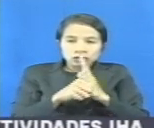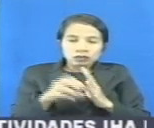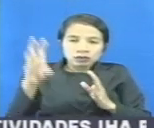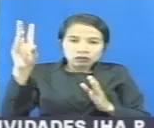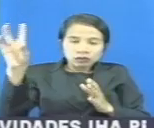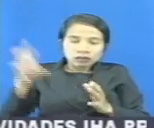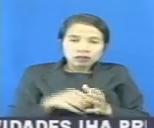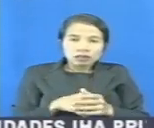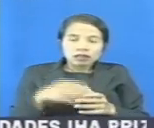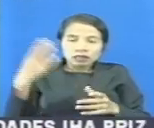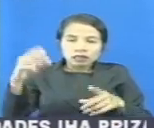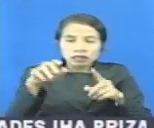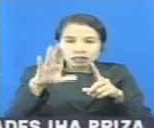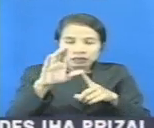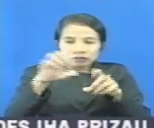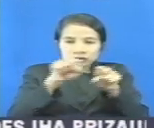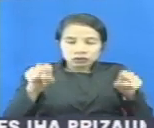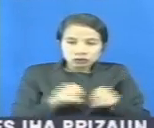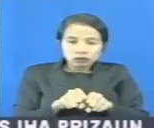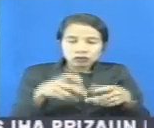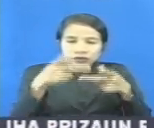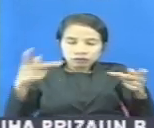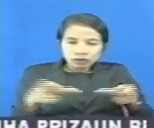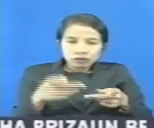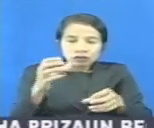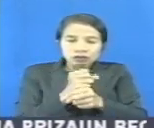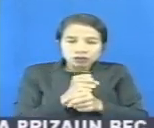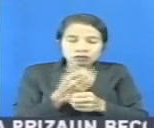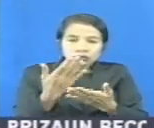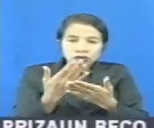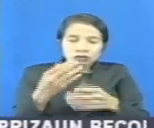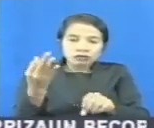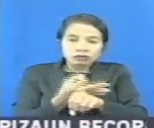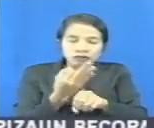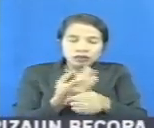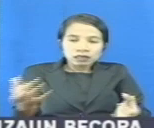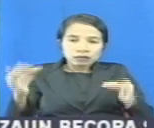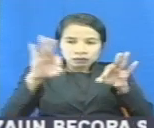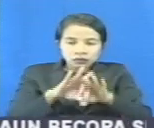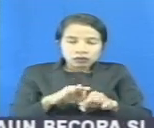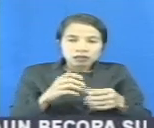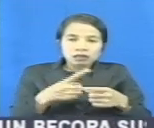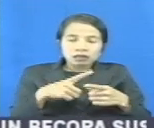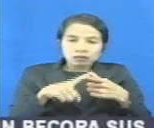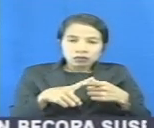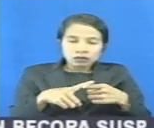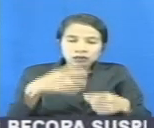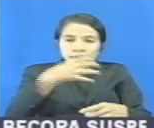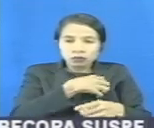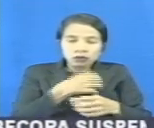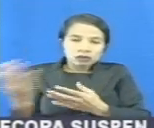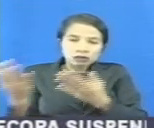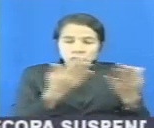busca e a safe suco na residência, onde foto mostra documentos importante balão. Rafoin de Dané, pensiclo